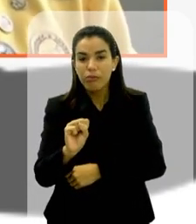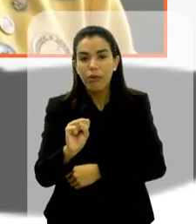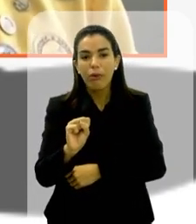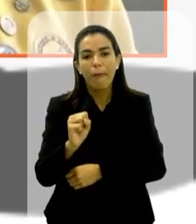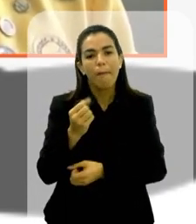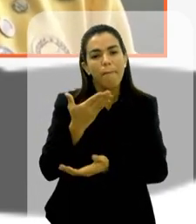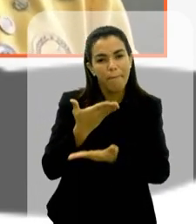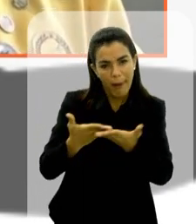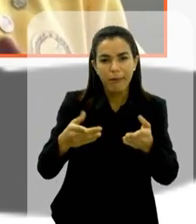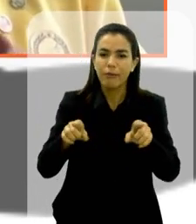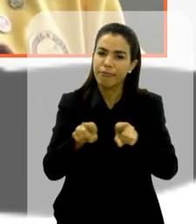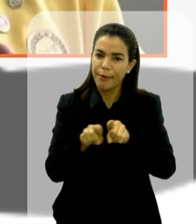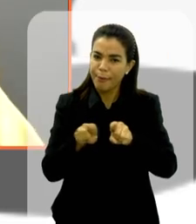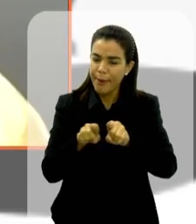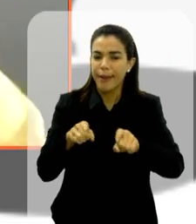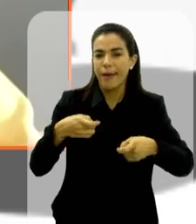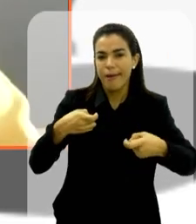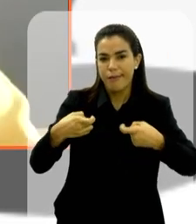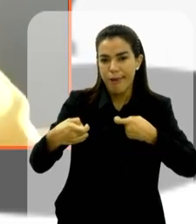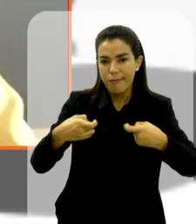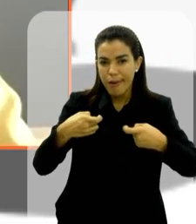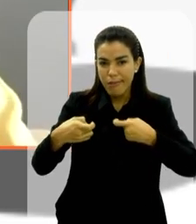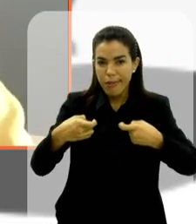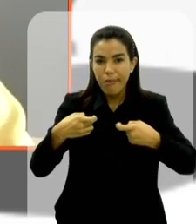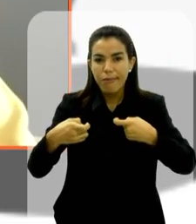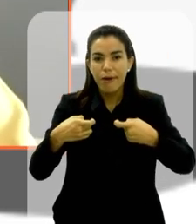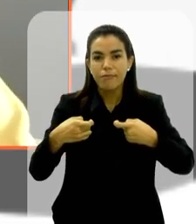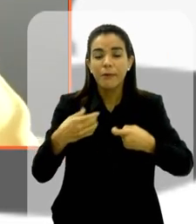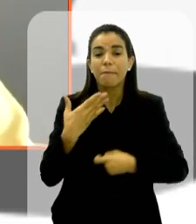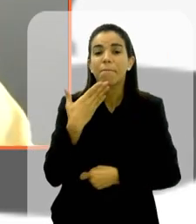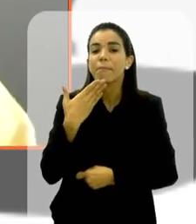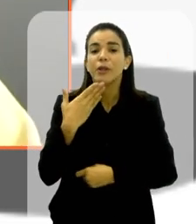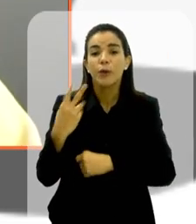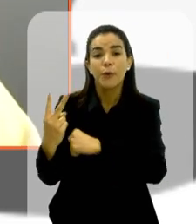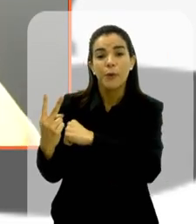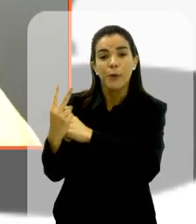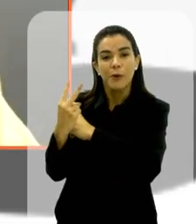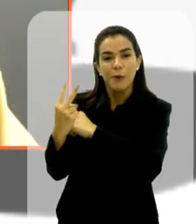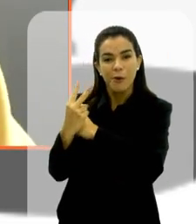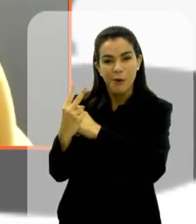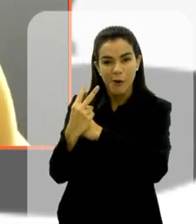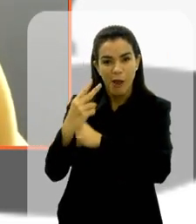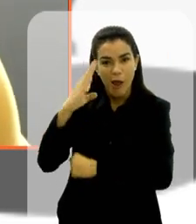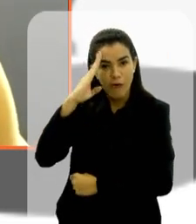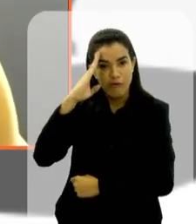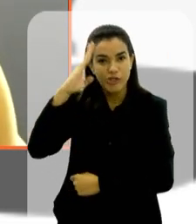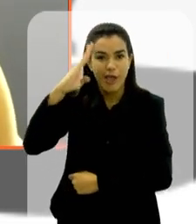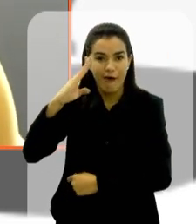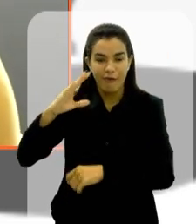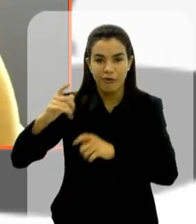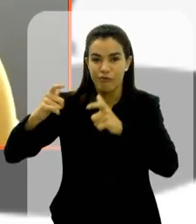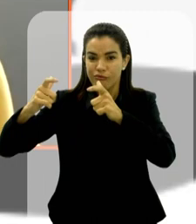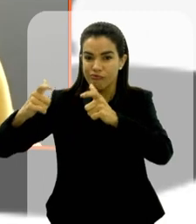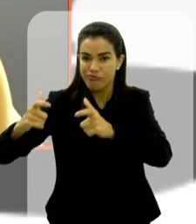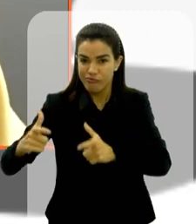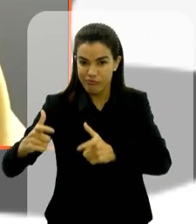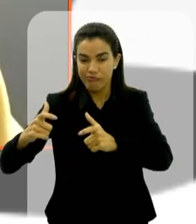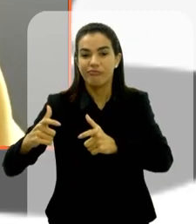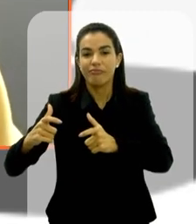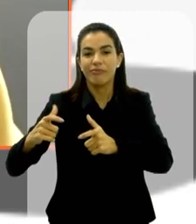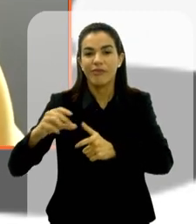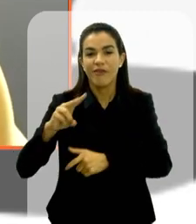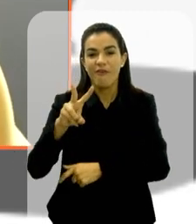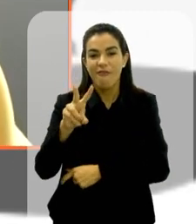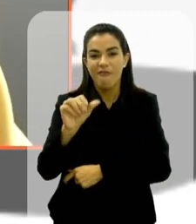algumas batalhas. E ele, então, pediu asilo ao chefe da capitania do Espírito Santo, o donatário